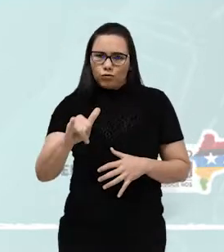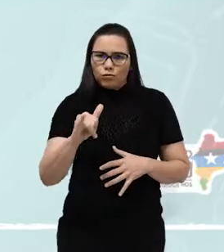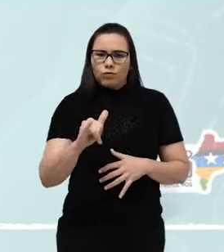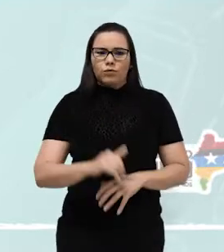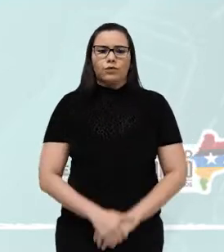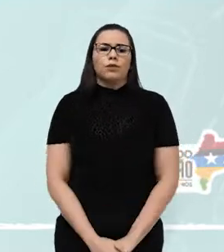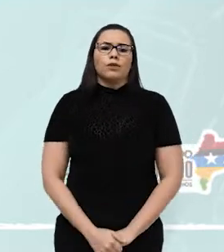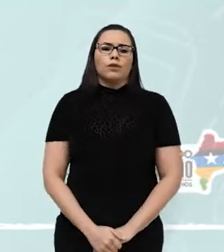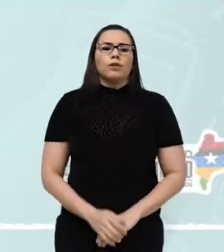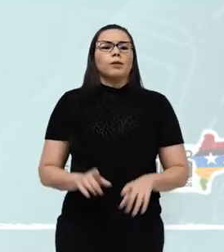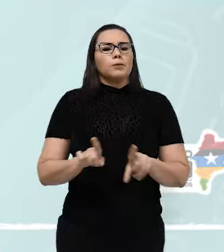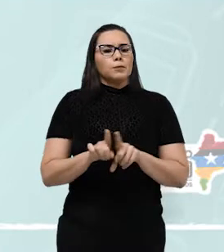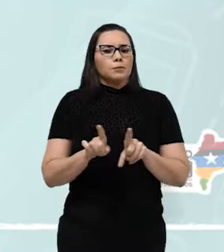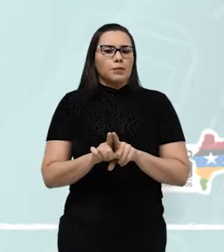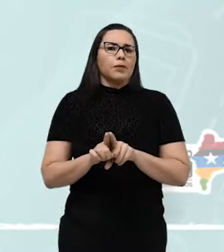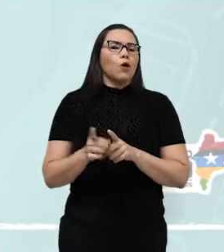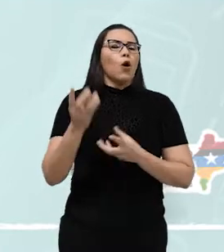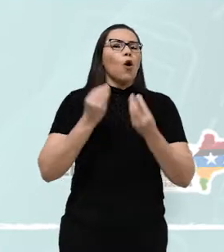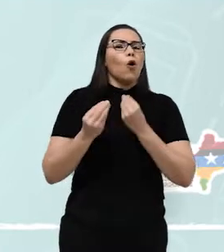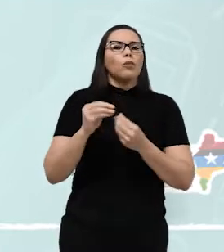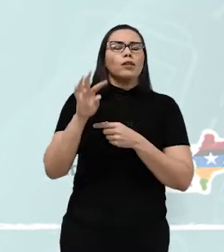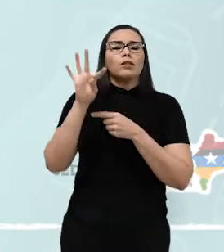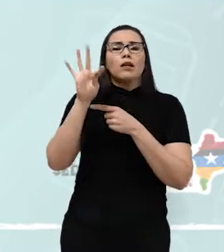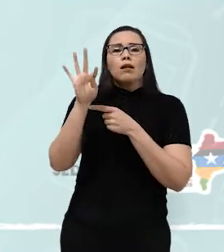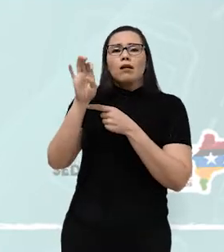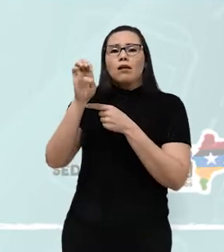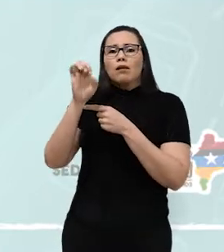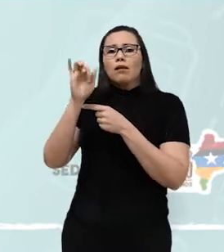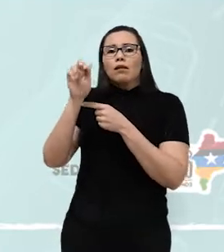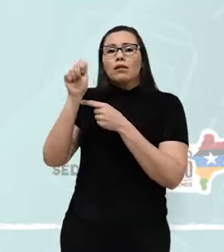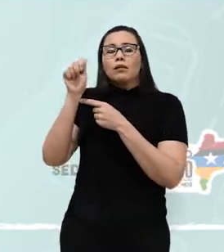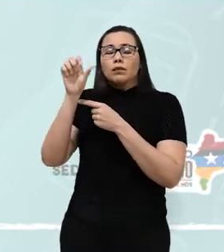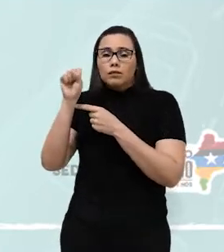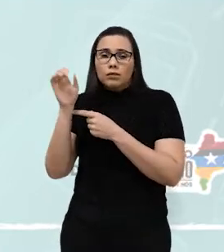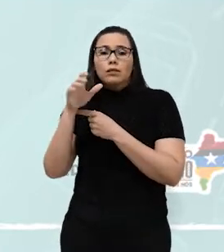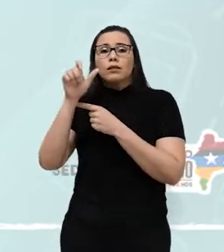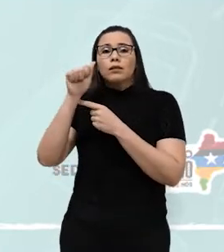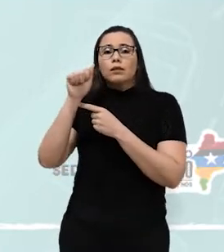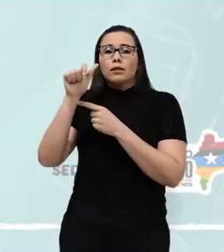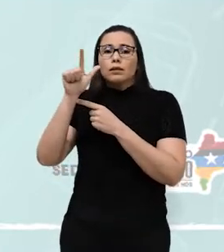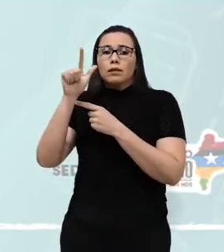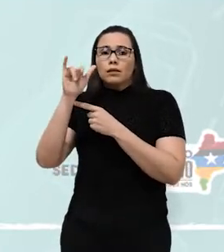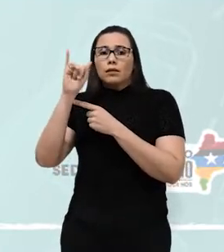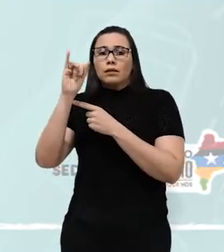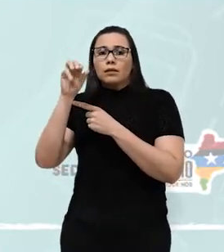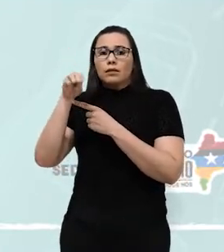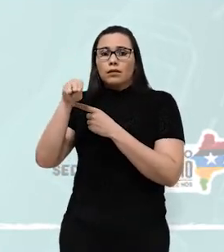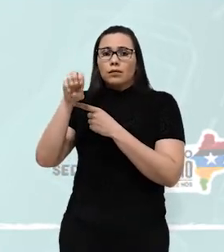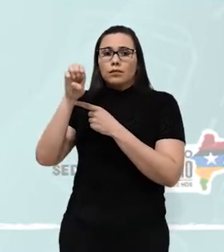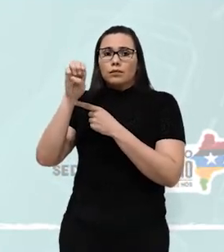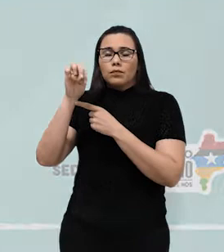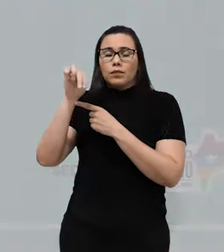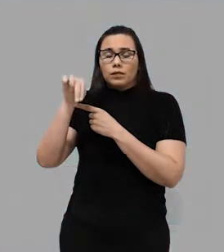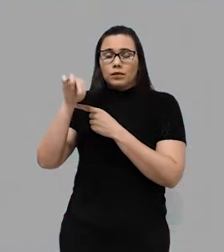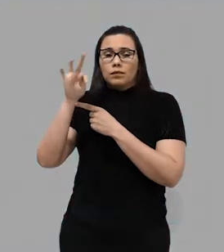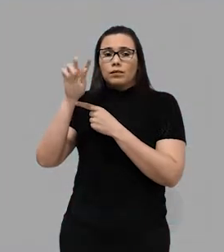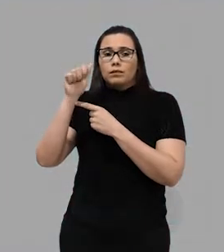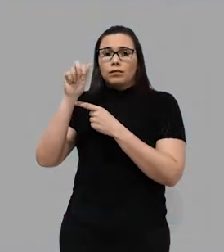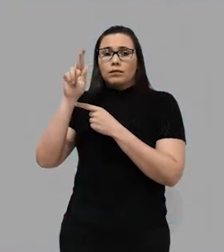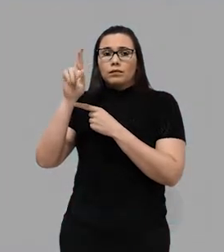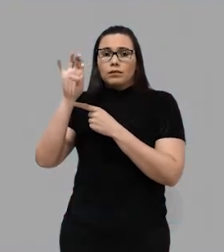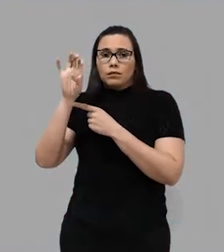energia nas teias alimentares. Lembrando que nossa aula anterior, né, ainda desse tema